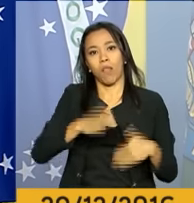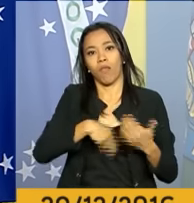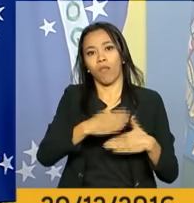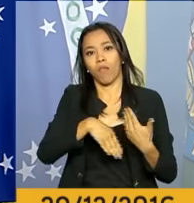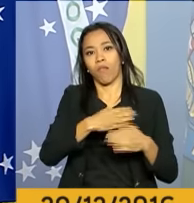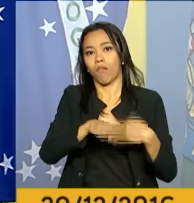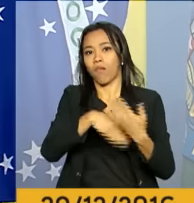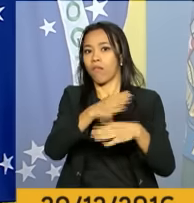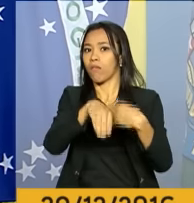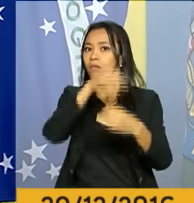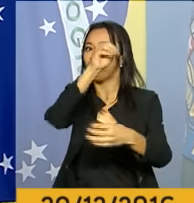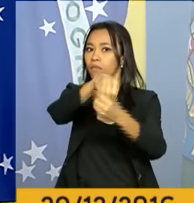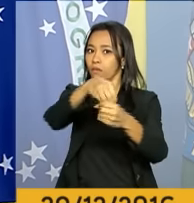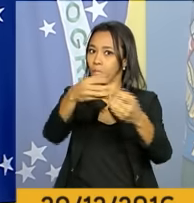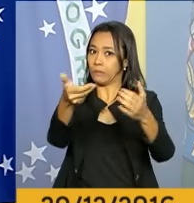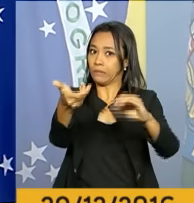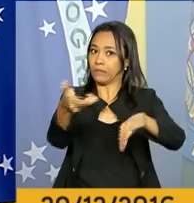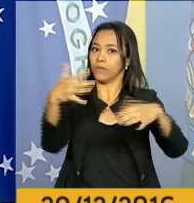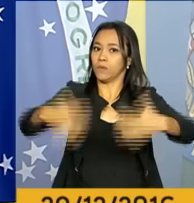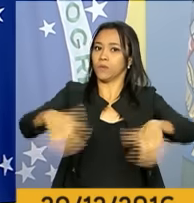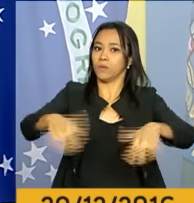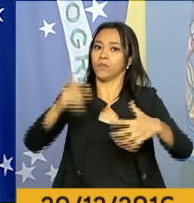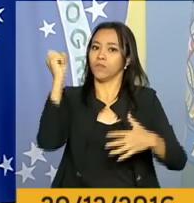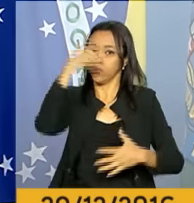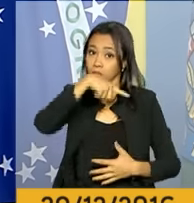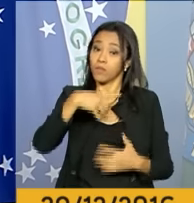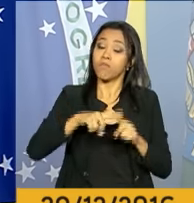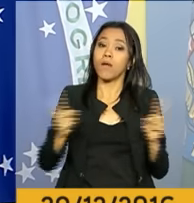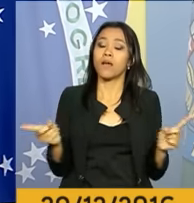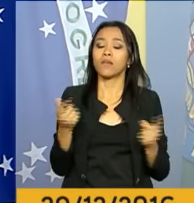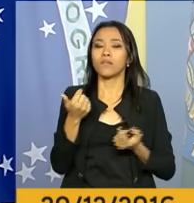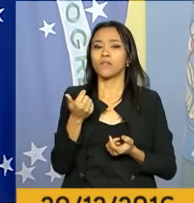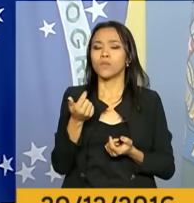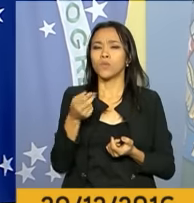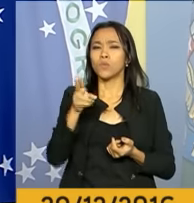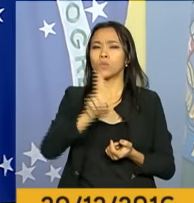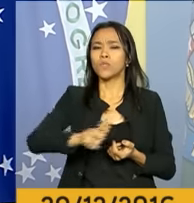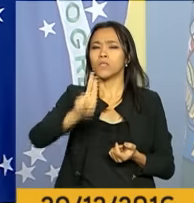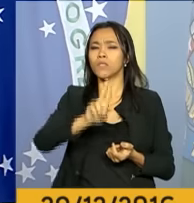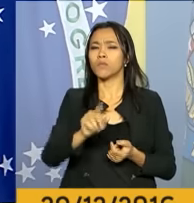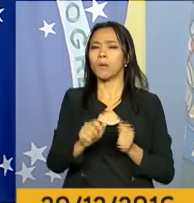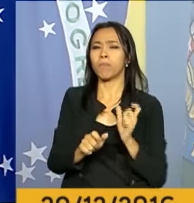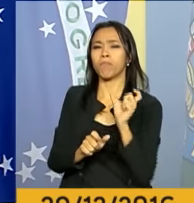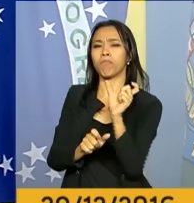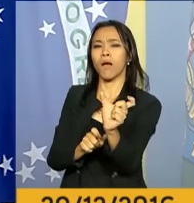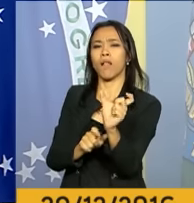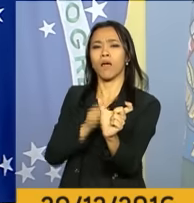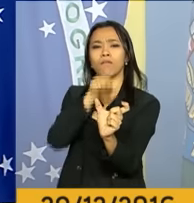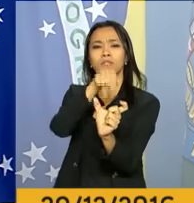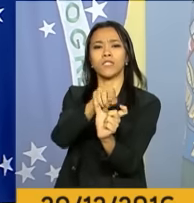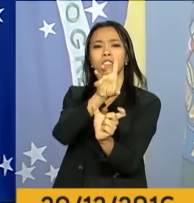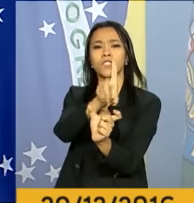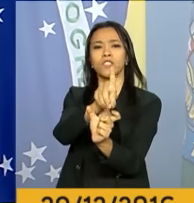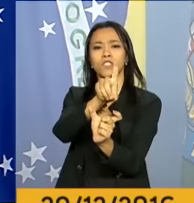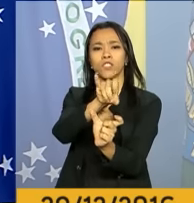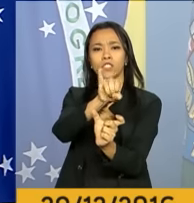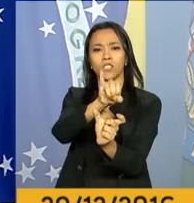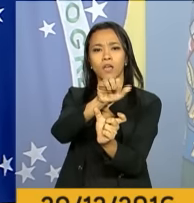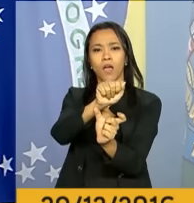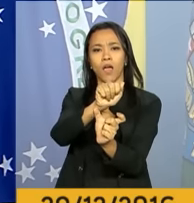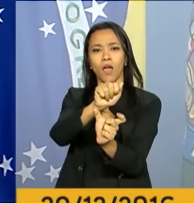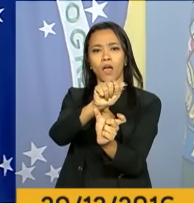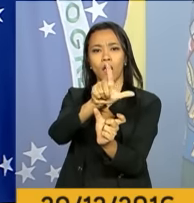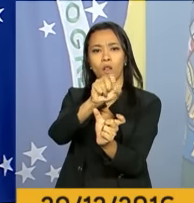mas pautados pela palavra-chave do nosso governo que é a palavra diálogo esse